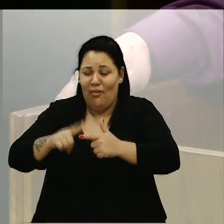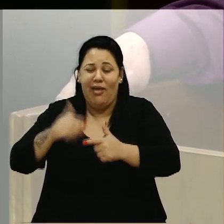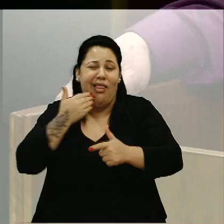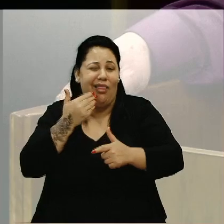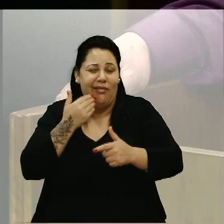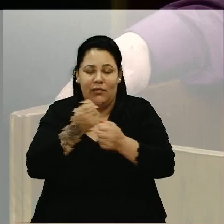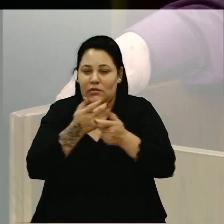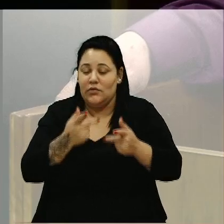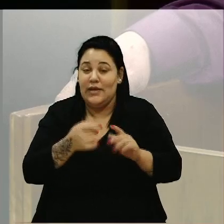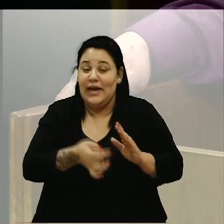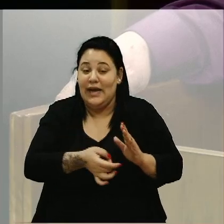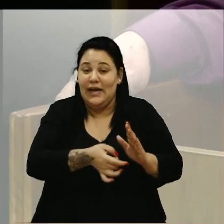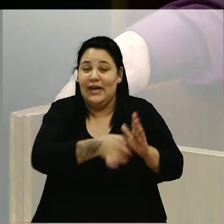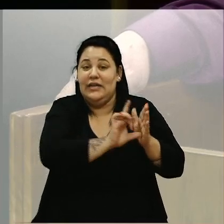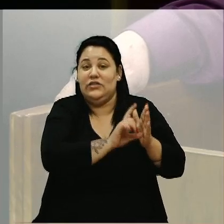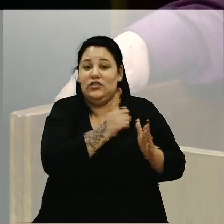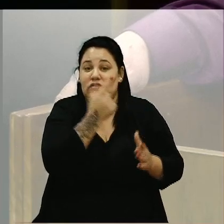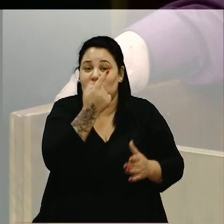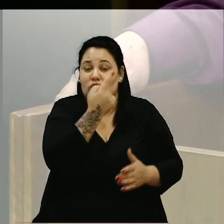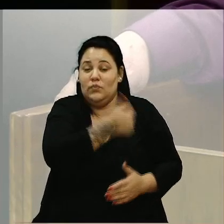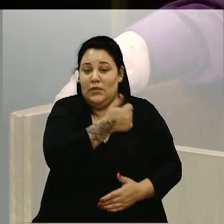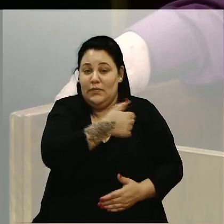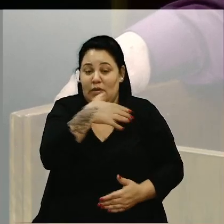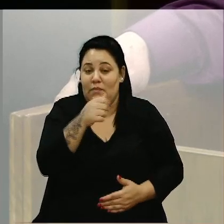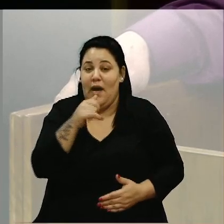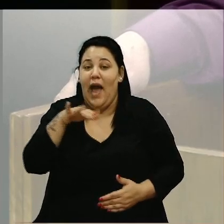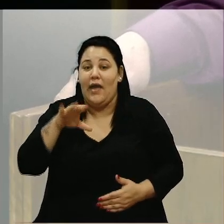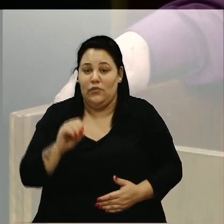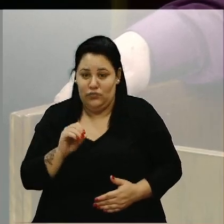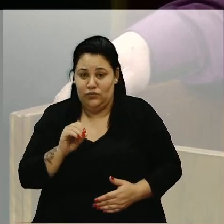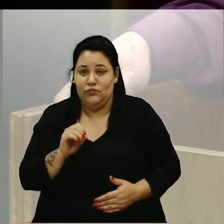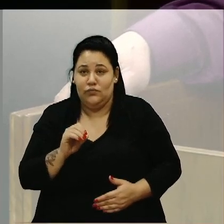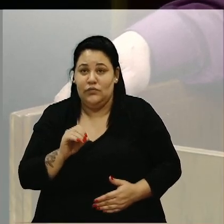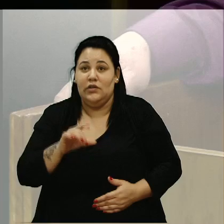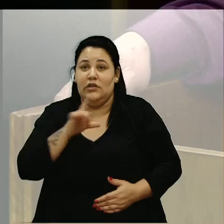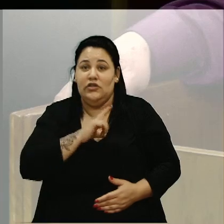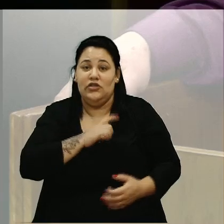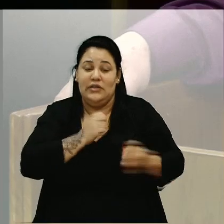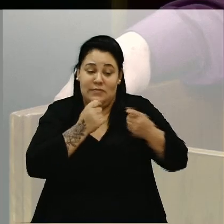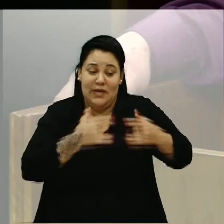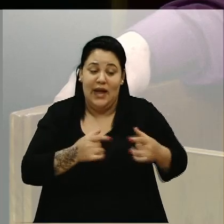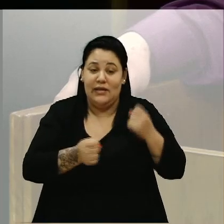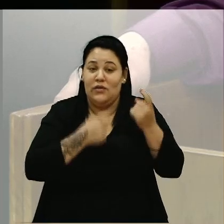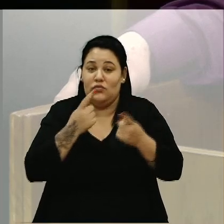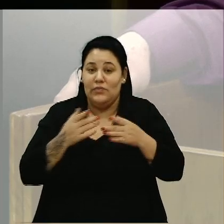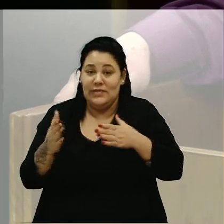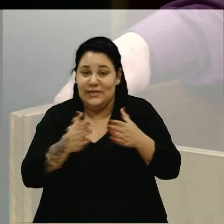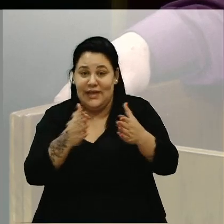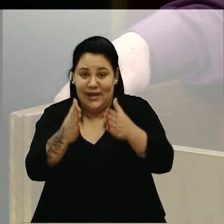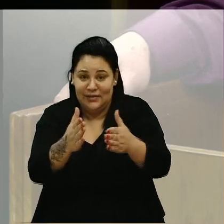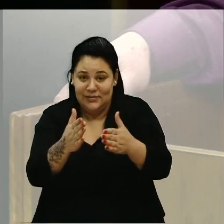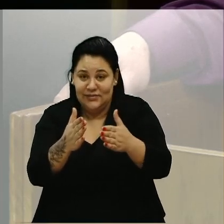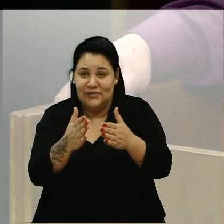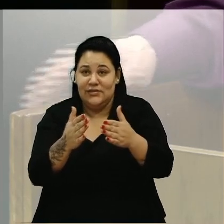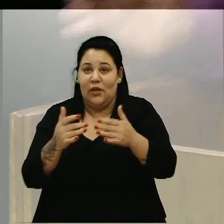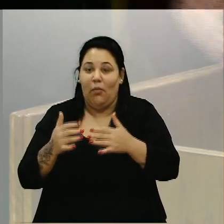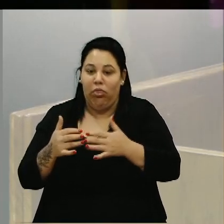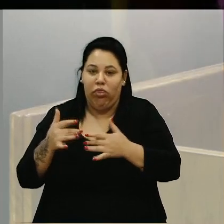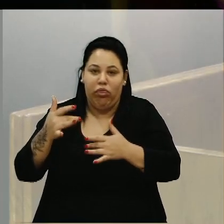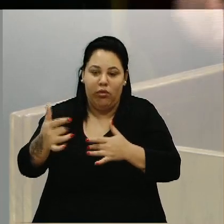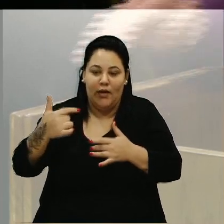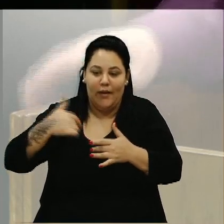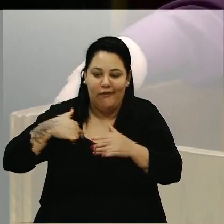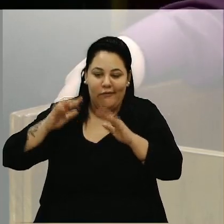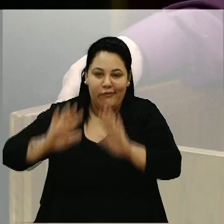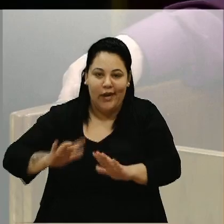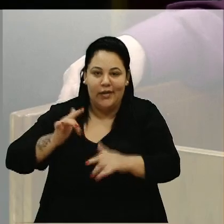foi antes de 1º de maio. E tinha pontuado algumas estradas que no decorrer daquilo que eu ficarei a Lara